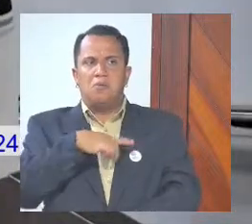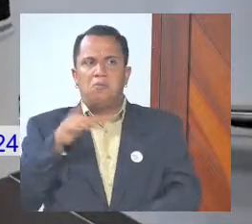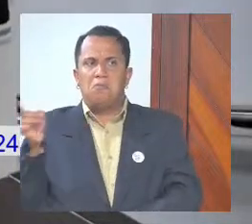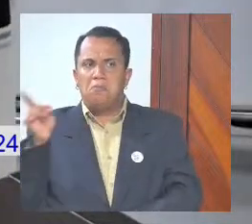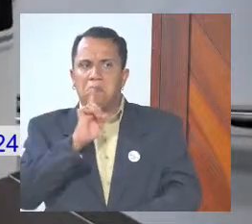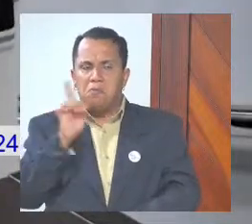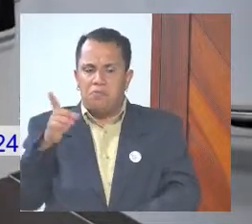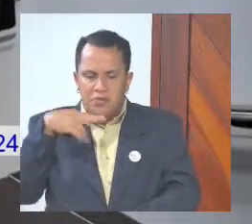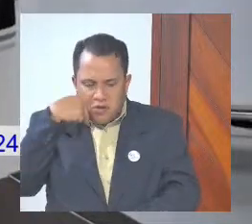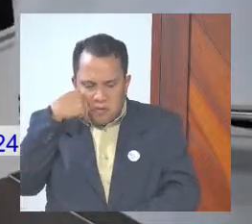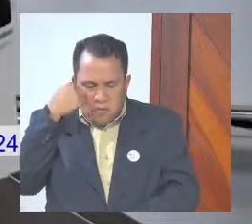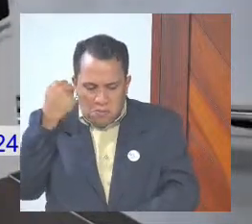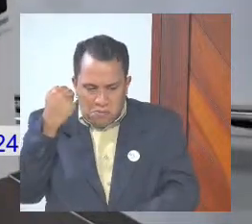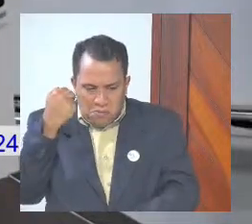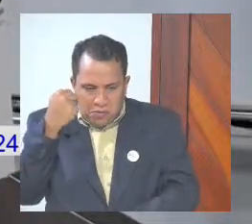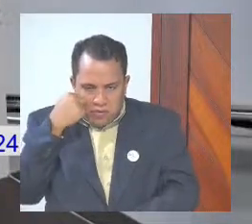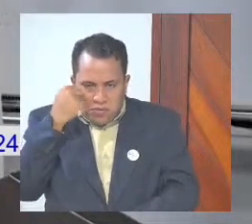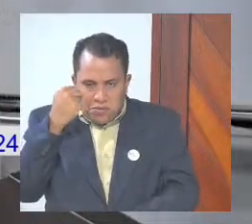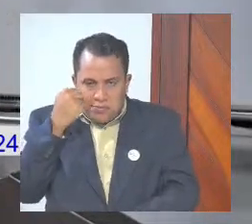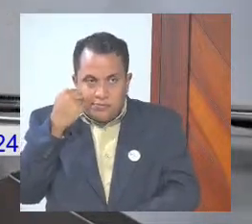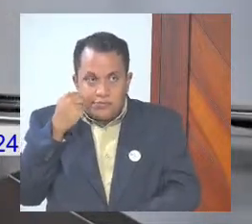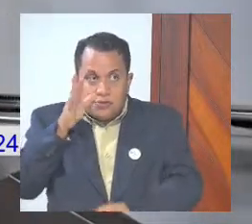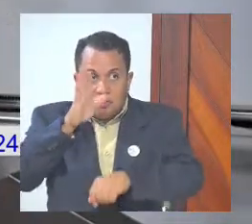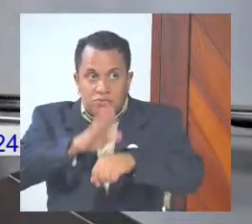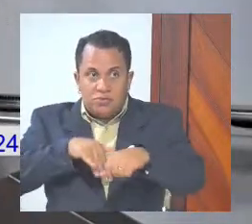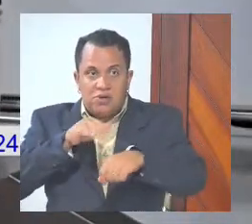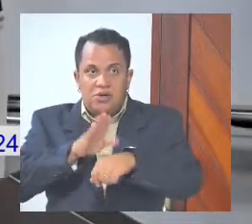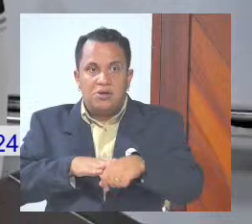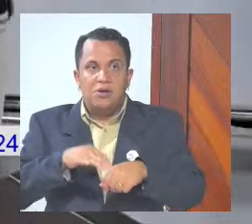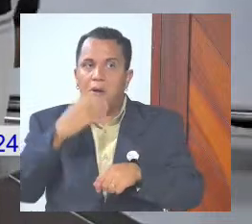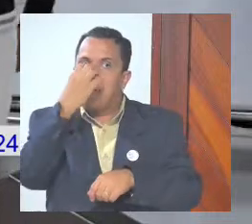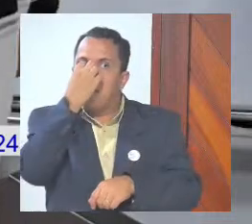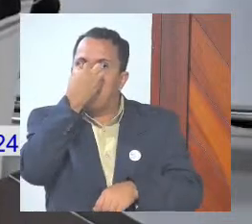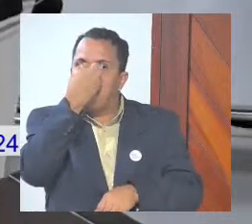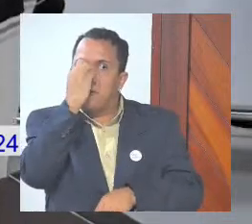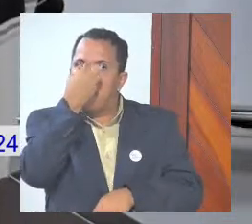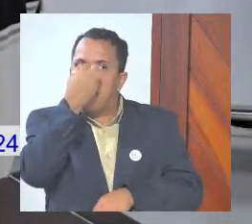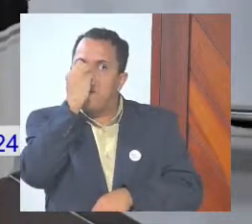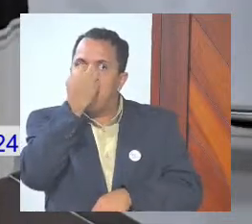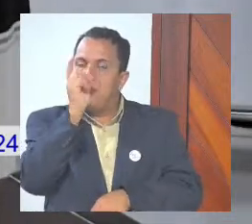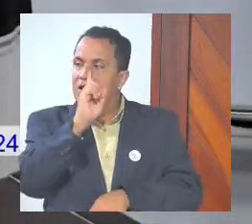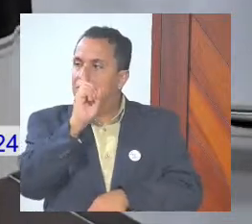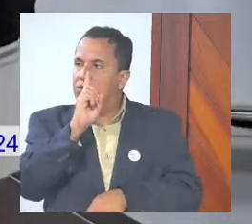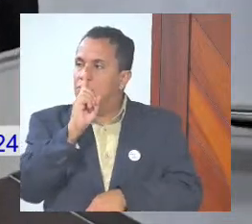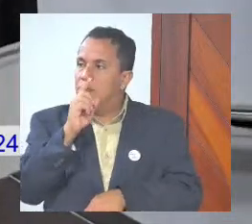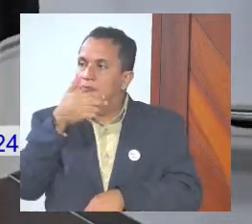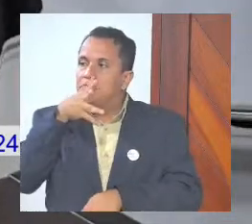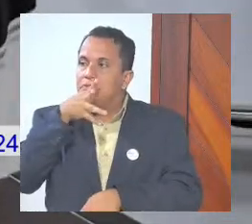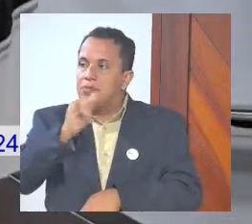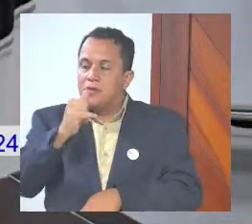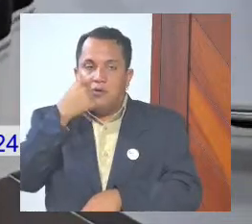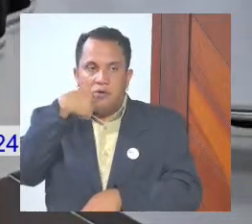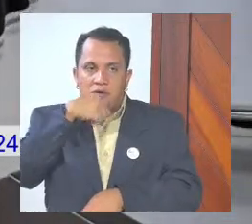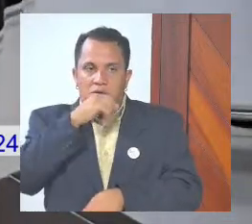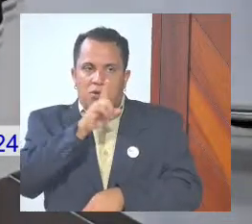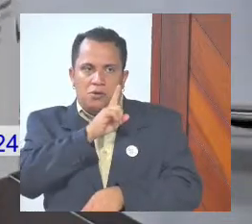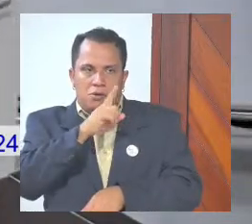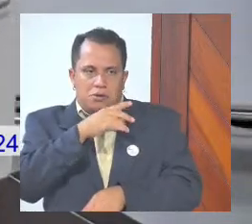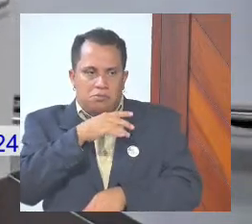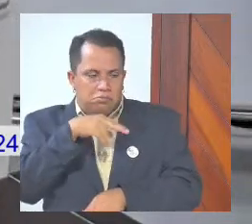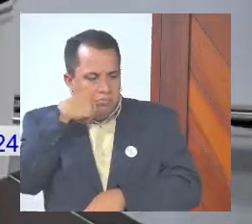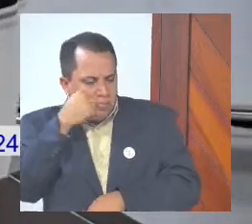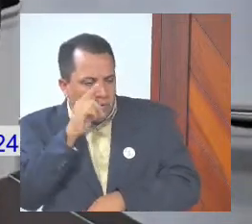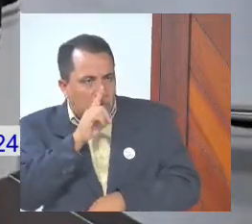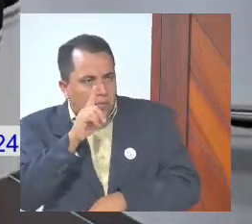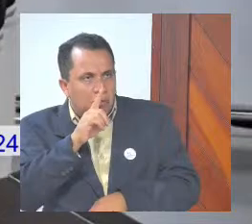nos envergonhamos de sermos chamados de palhaços. Nós, pais, não nos envergonhamos